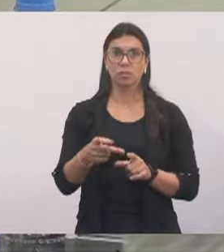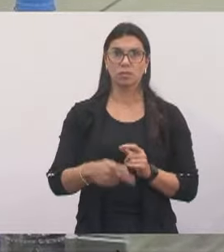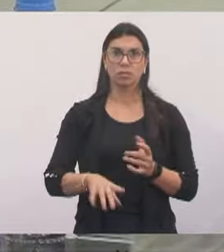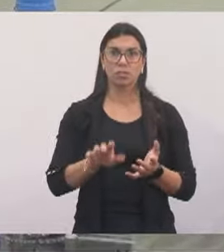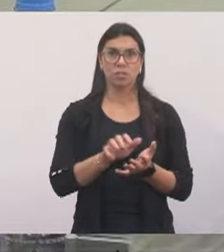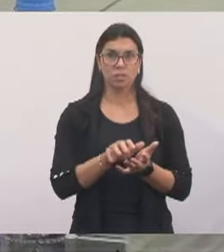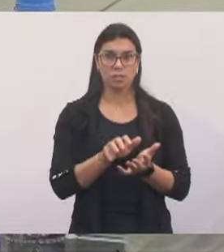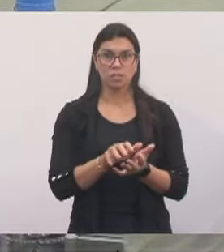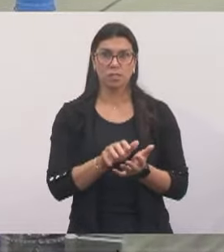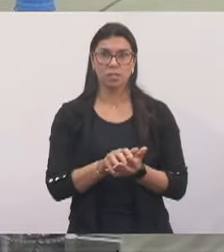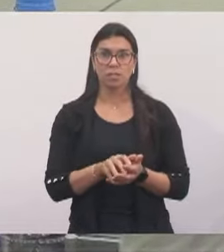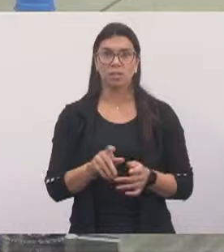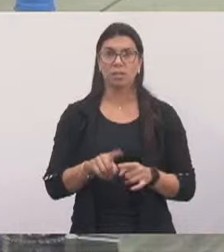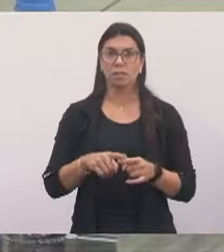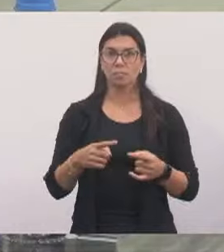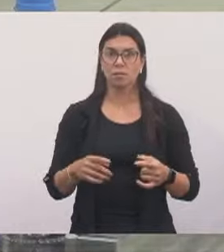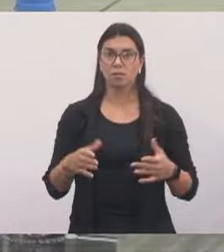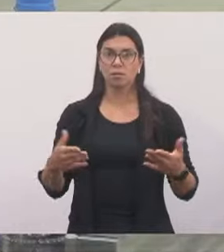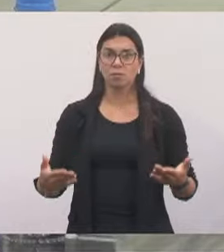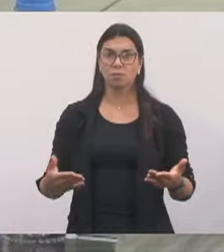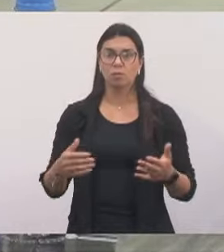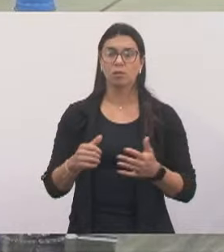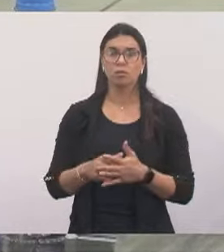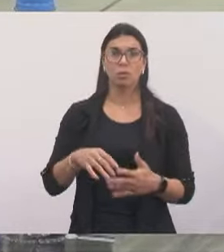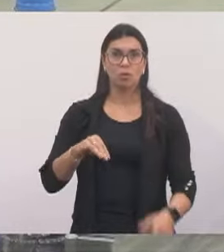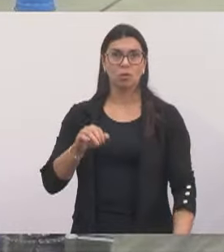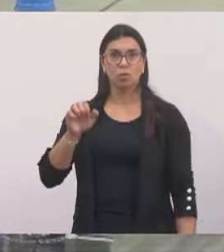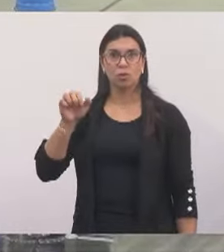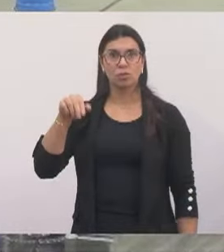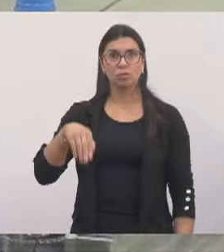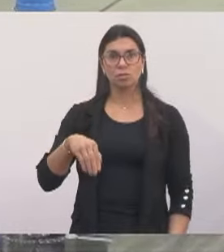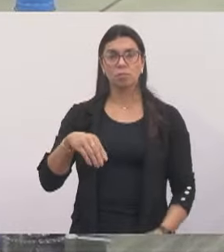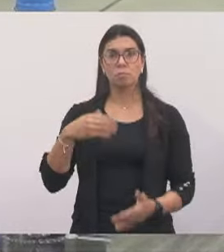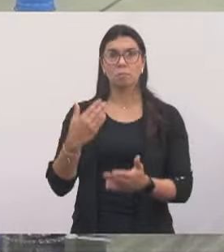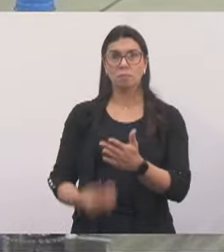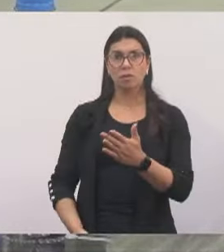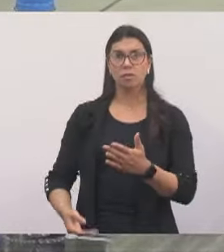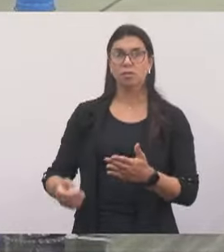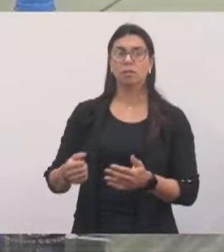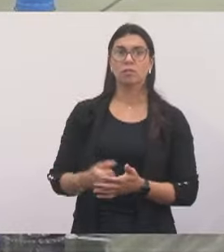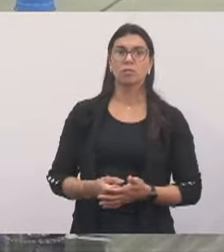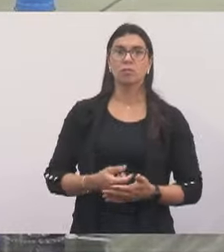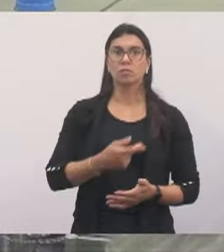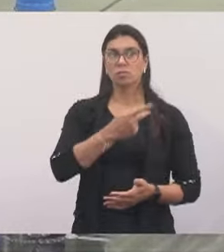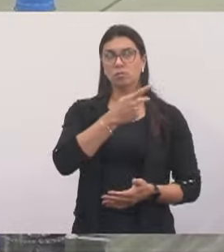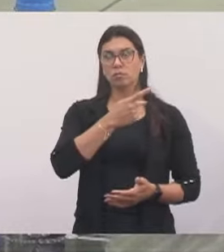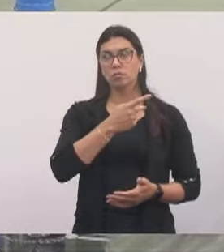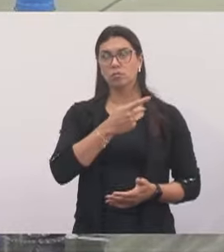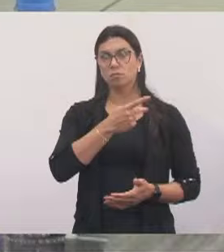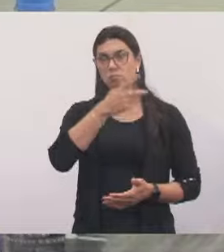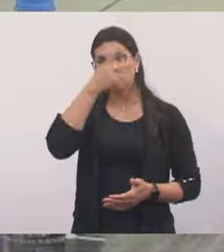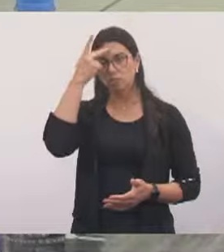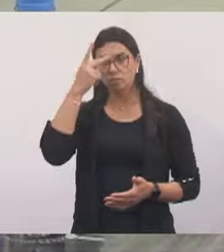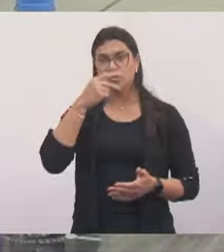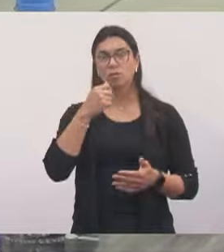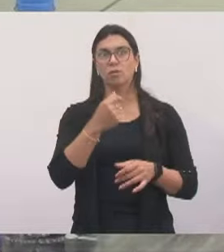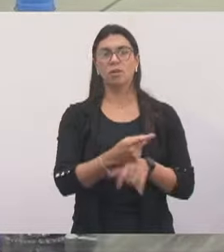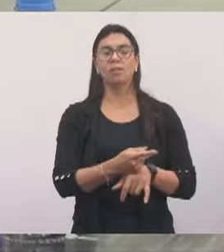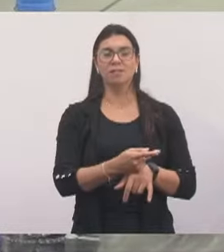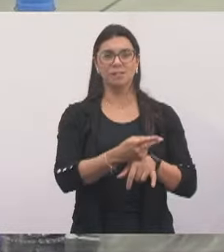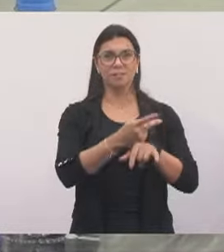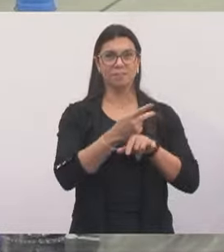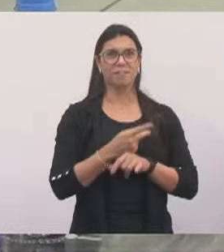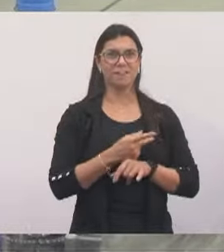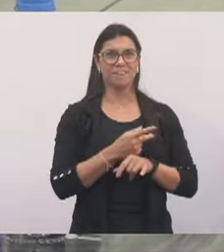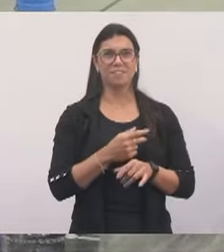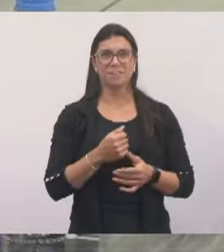Jacareí. E quando a Ponte Preta caiu, muita gente falou, ô, vereador, a ponte caiu. Eu falei, se até a viaduto está caindo, por que a ponte